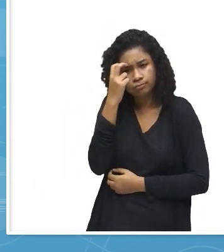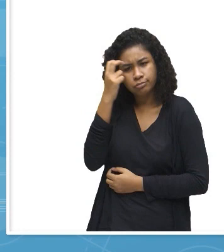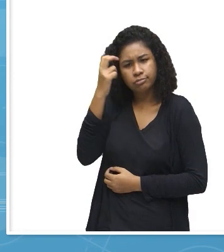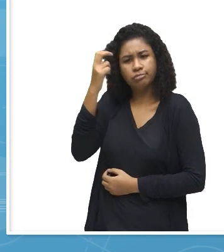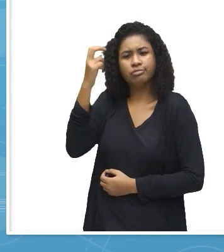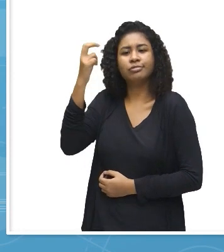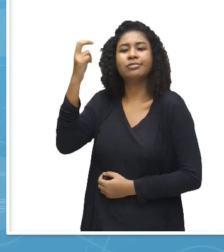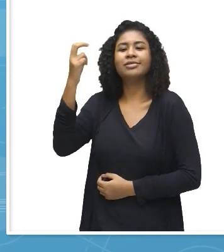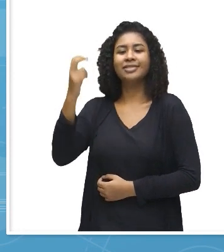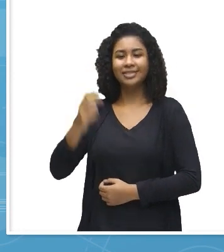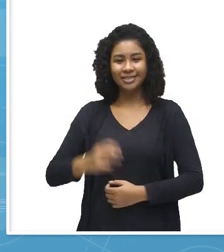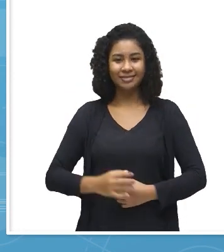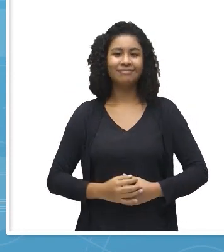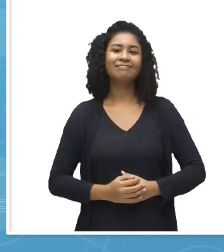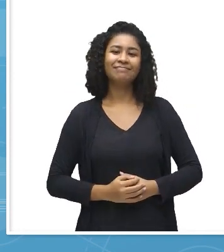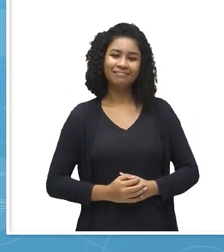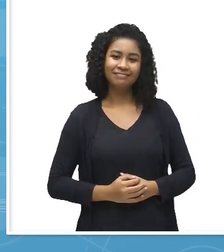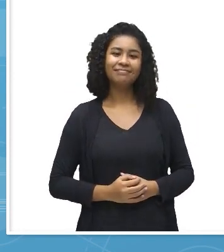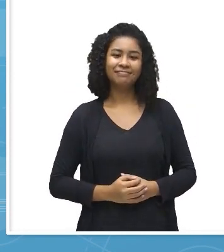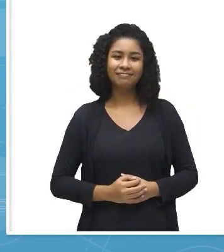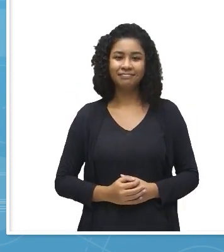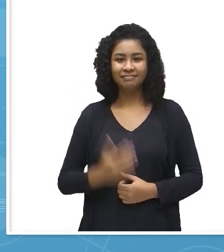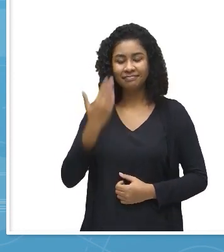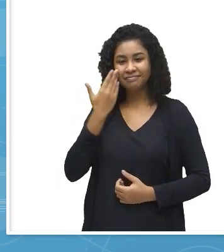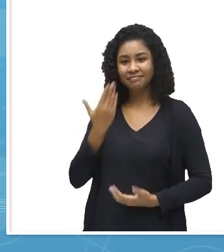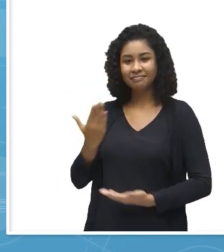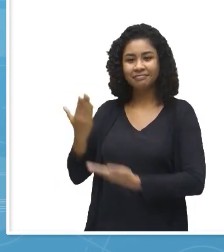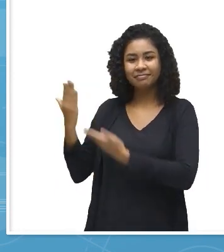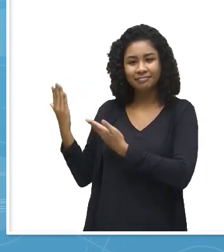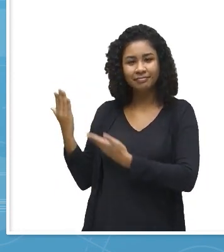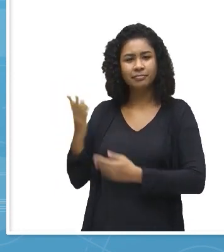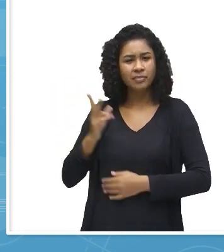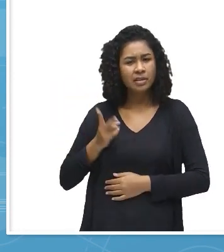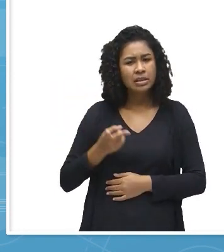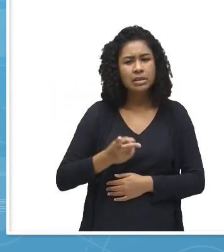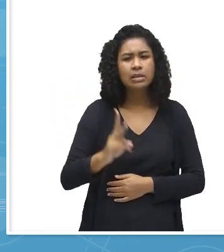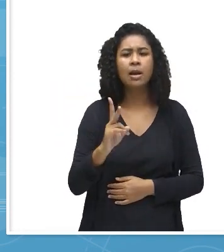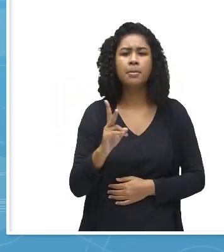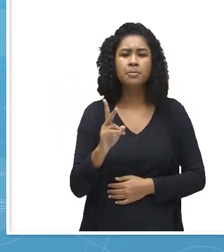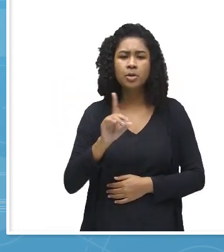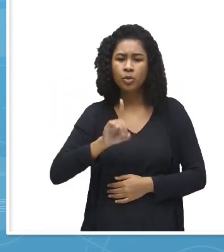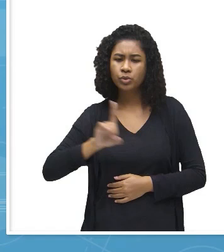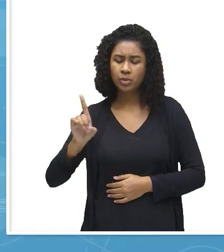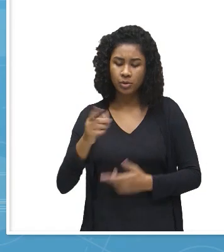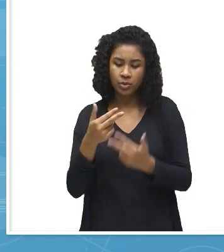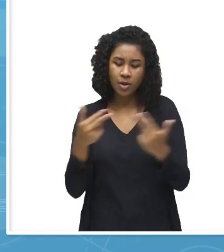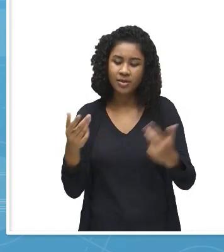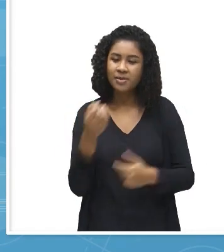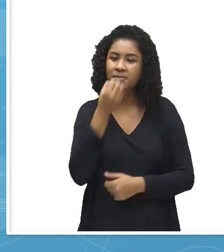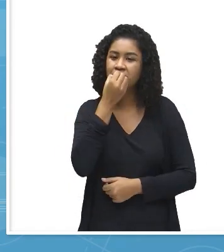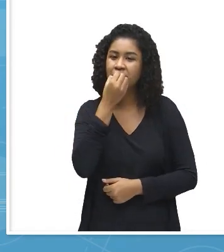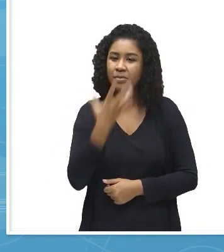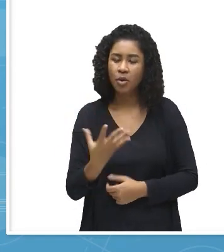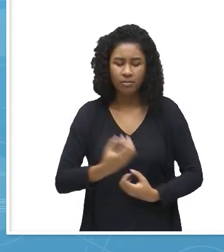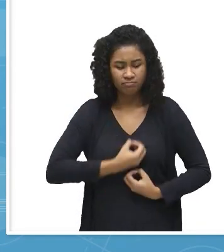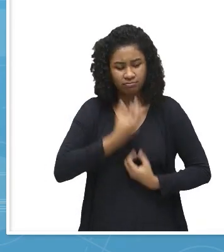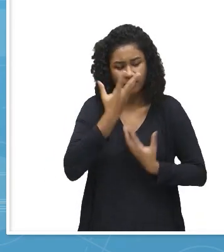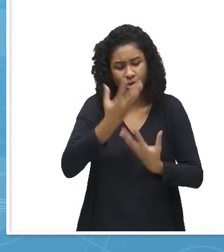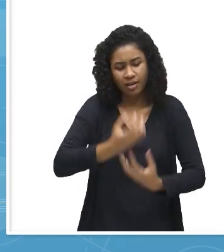sabedoria. Então a gente vê aí essa figura dele como um deus aí, né, a gente vê coisas boas, né, o deus da poesia,